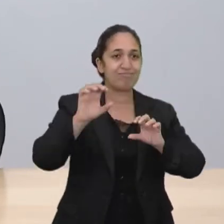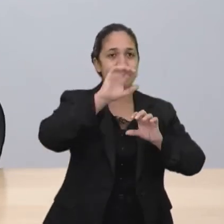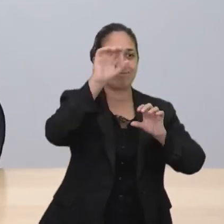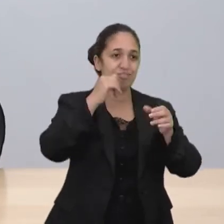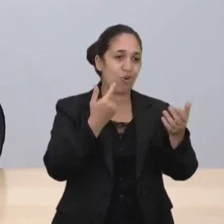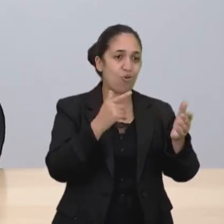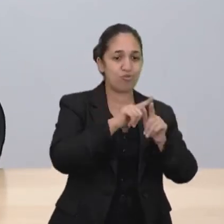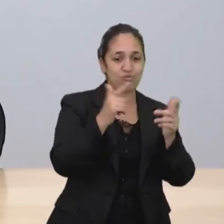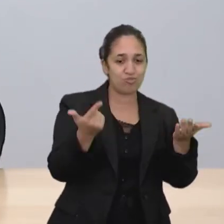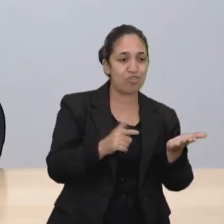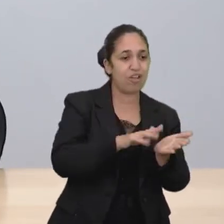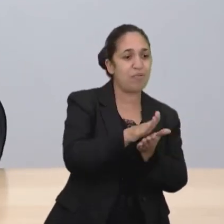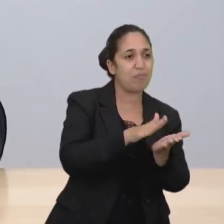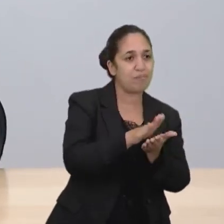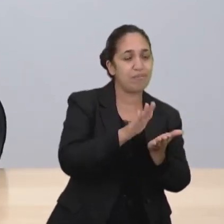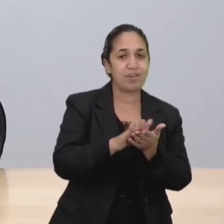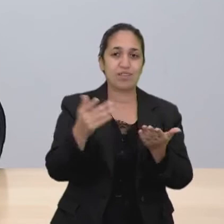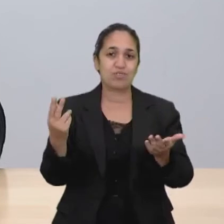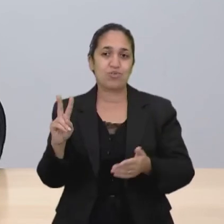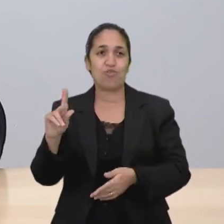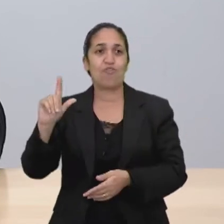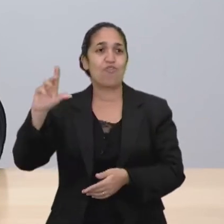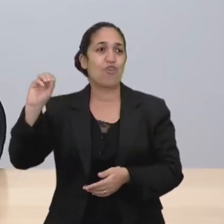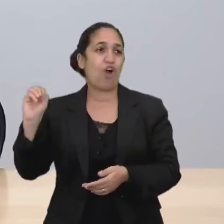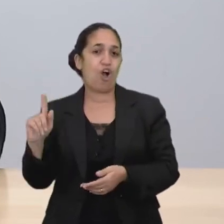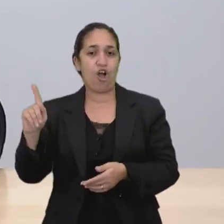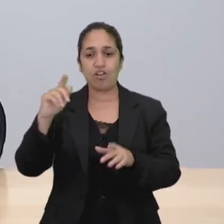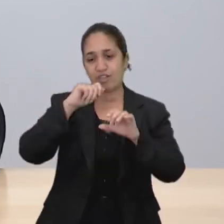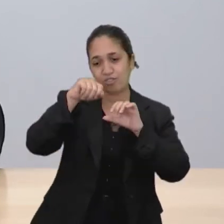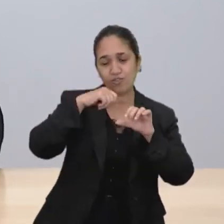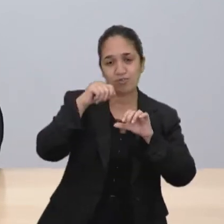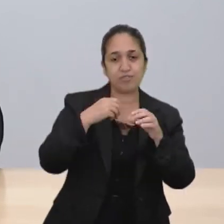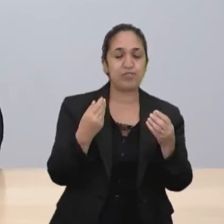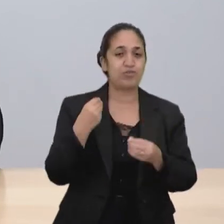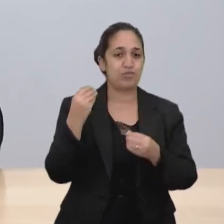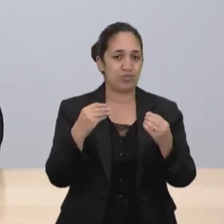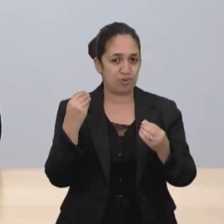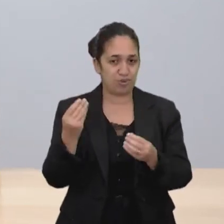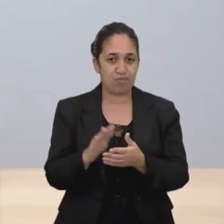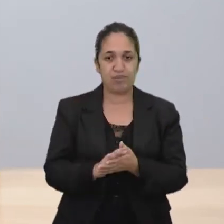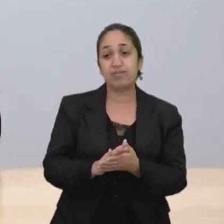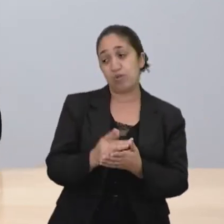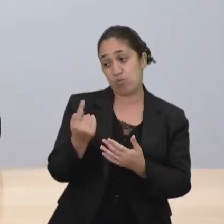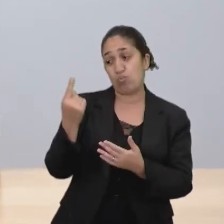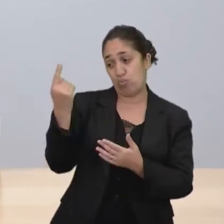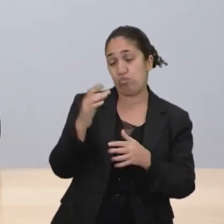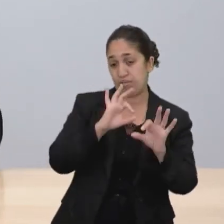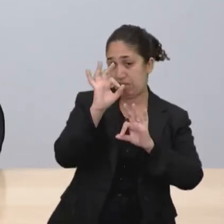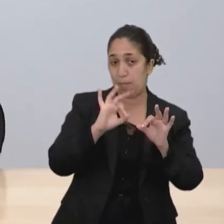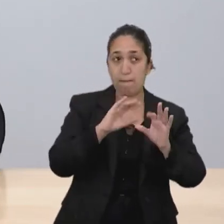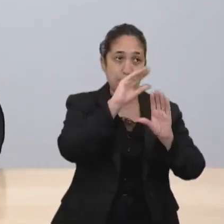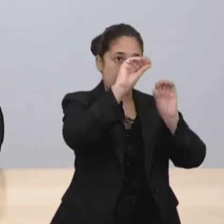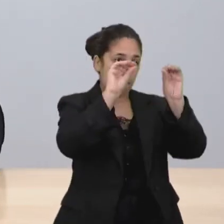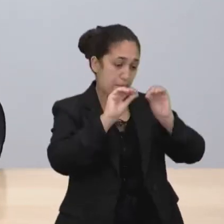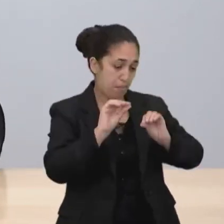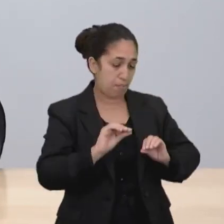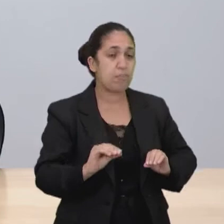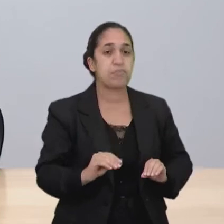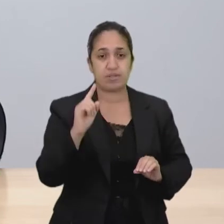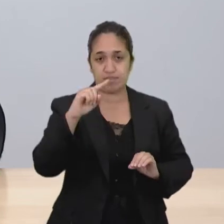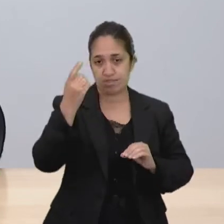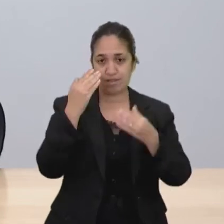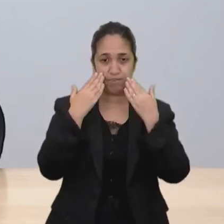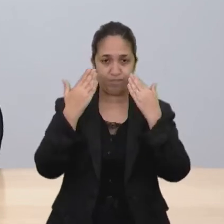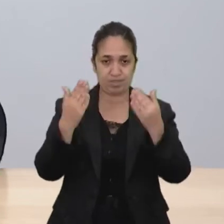impresso, seja no blog, seja no vídeo, como que isso vai funcionar. Então é preciso que alguém faça diagramação, deixando pronto para a